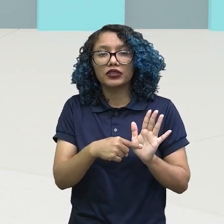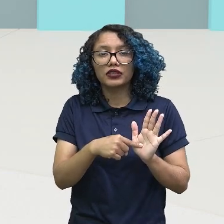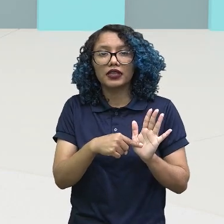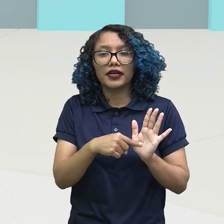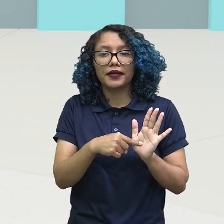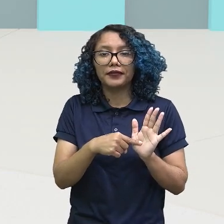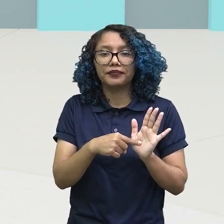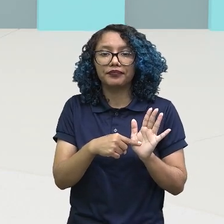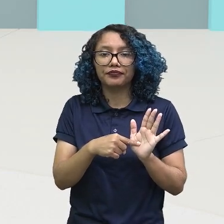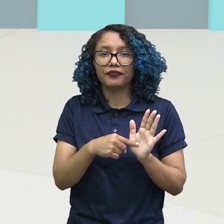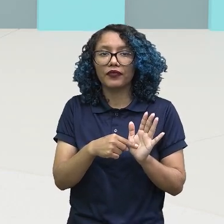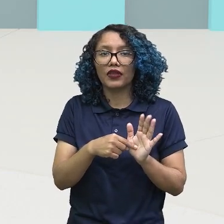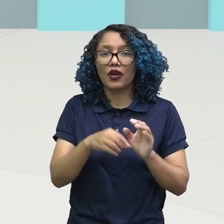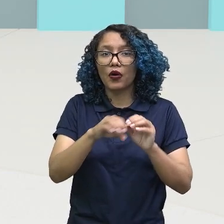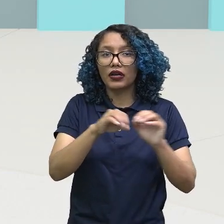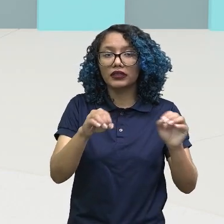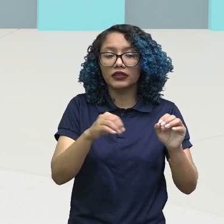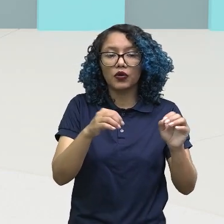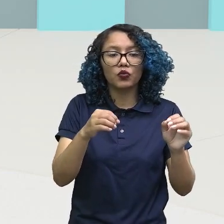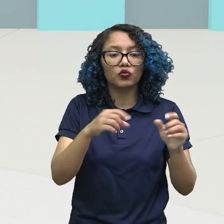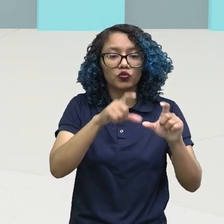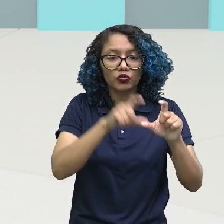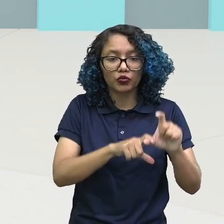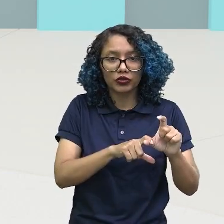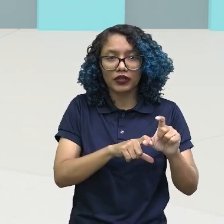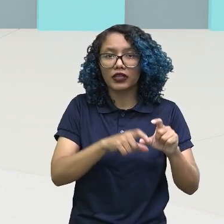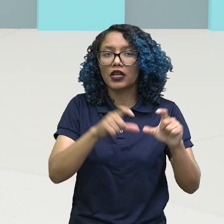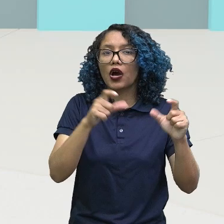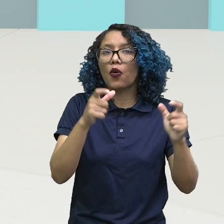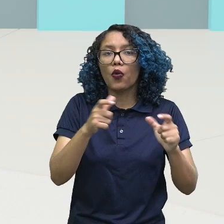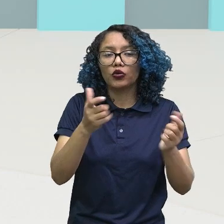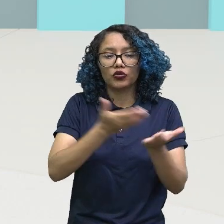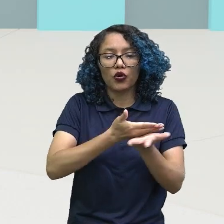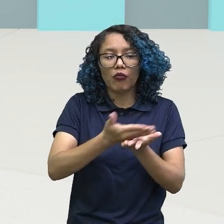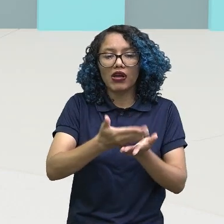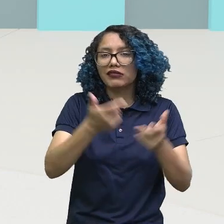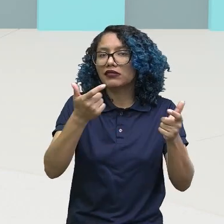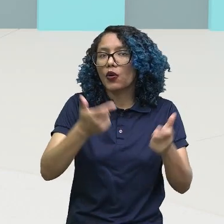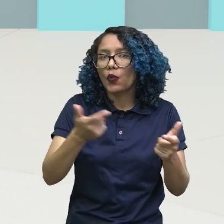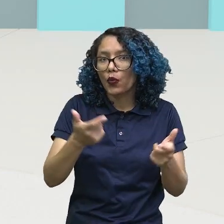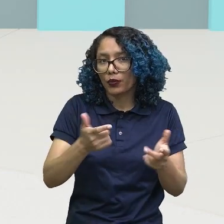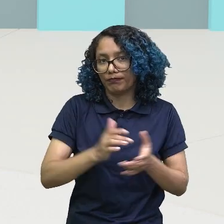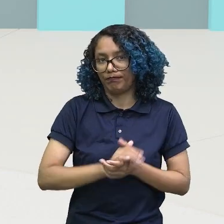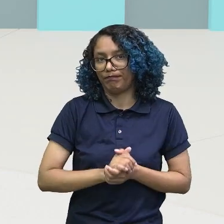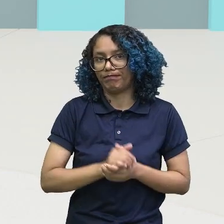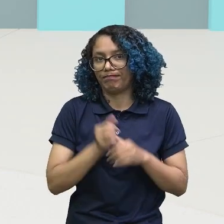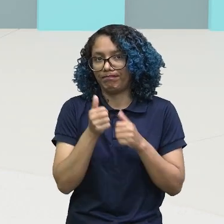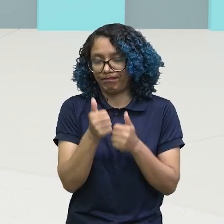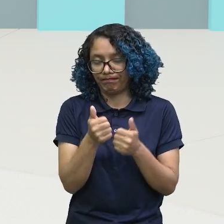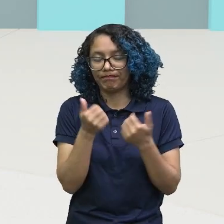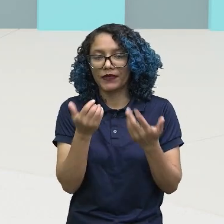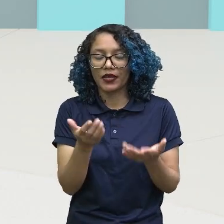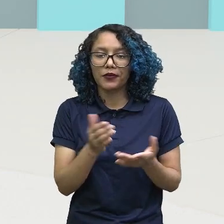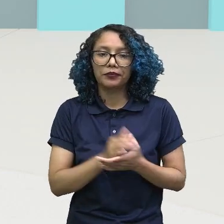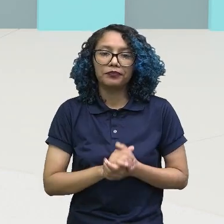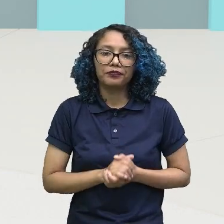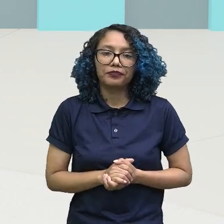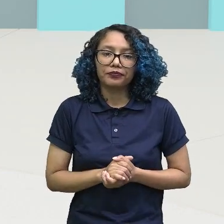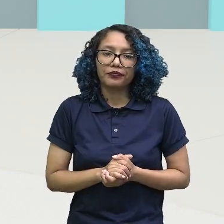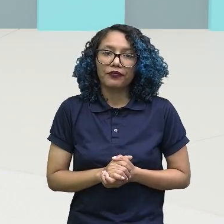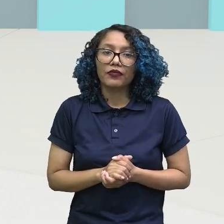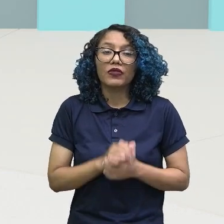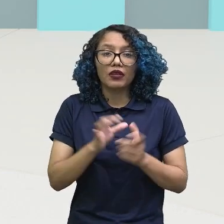onde está a oração subordinada, em que momento ela inicia a oração. Então, essas conjunções, elas vão